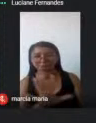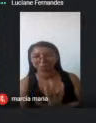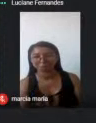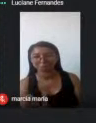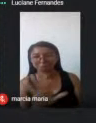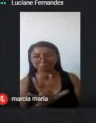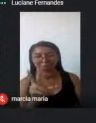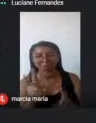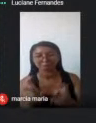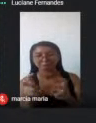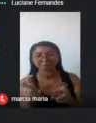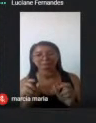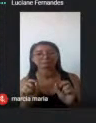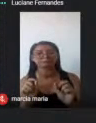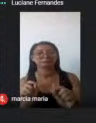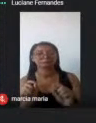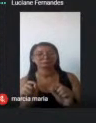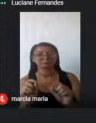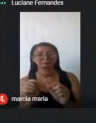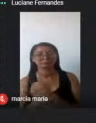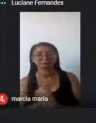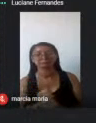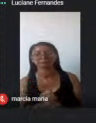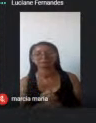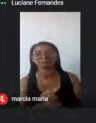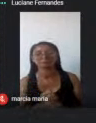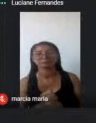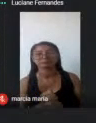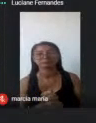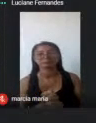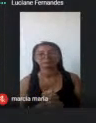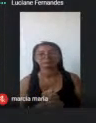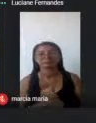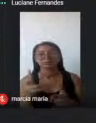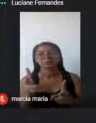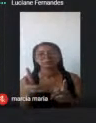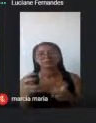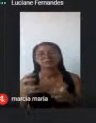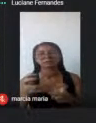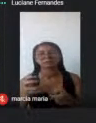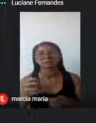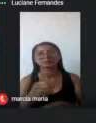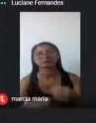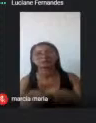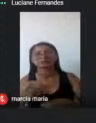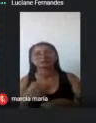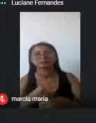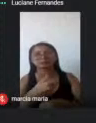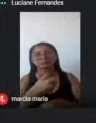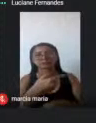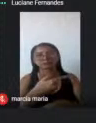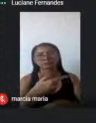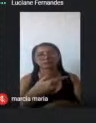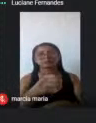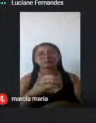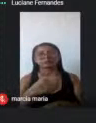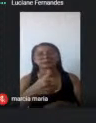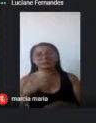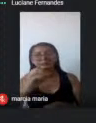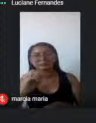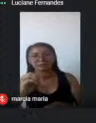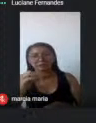percebe? Que, quando a gente avalia de 2010 a 2019, o que é que nós temos? O sexo